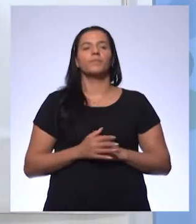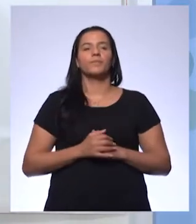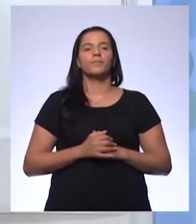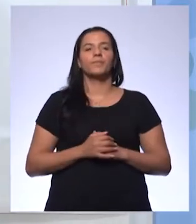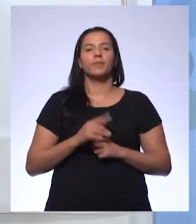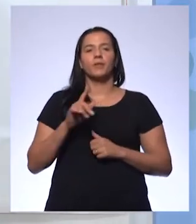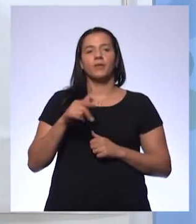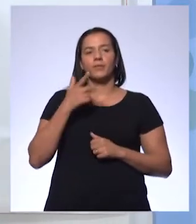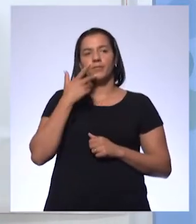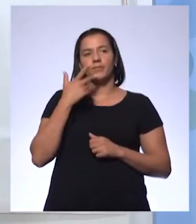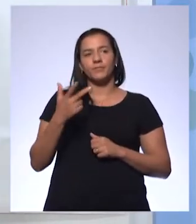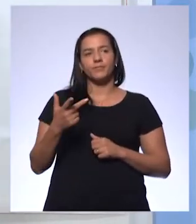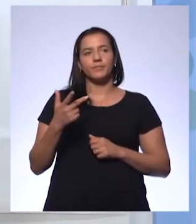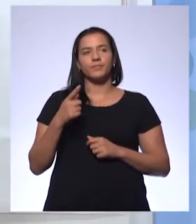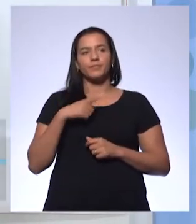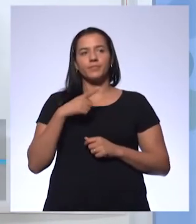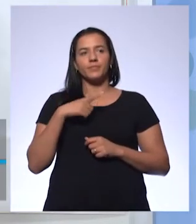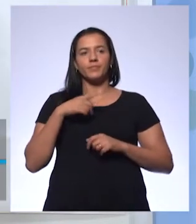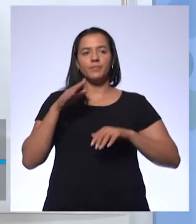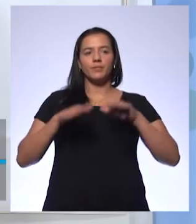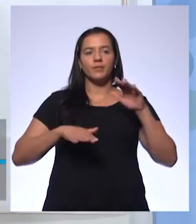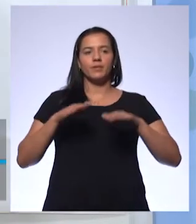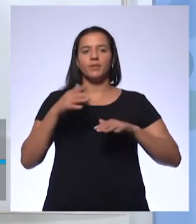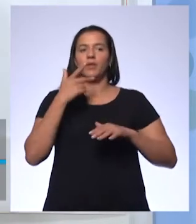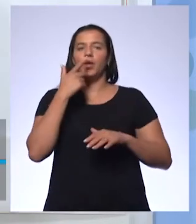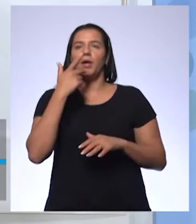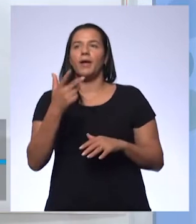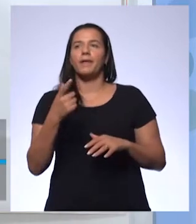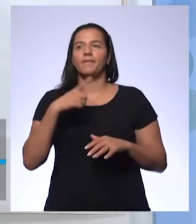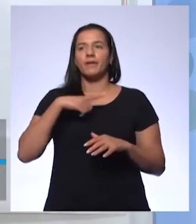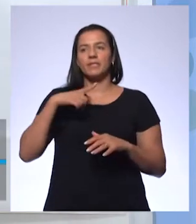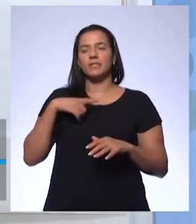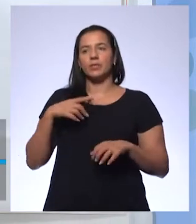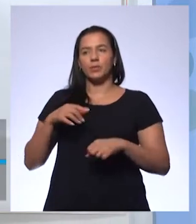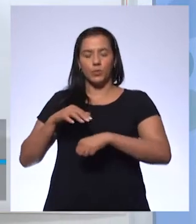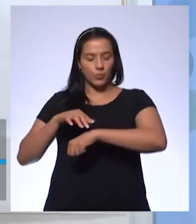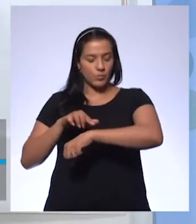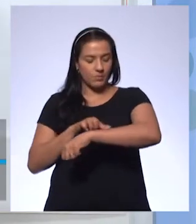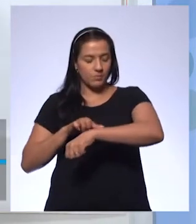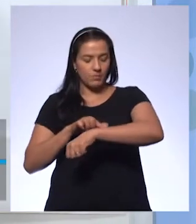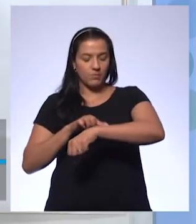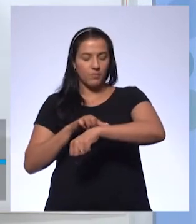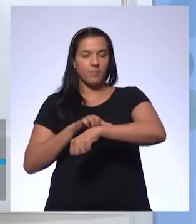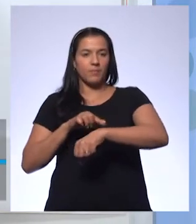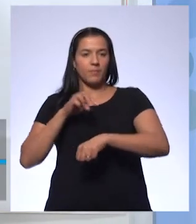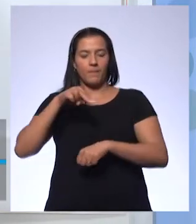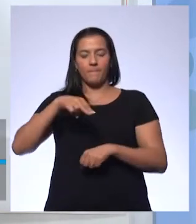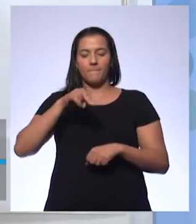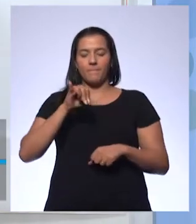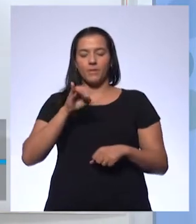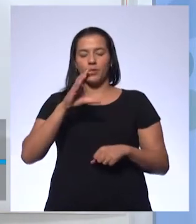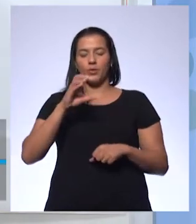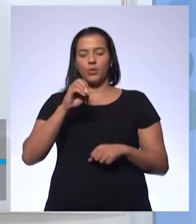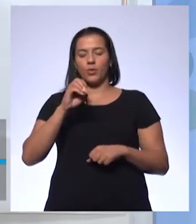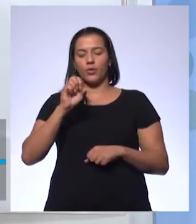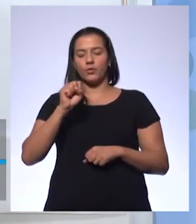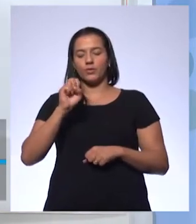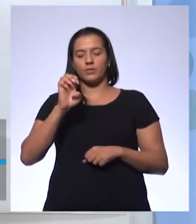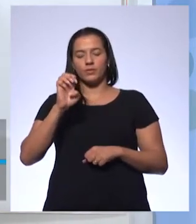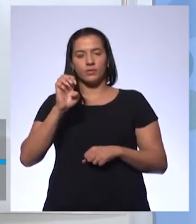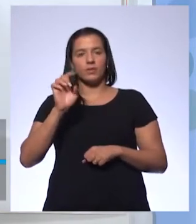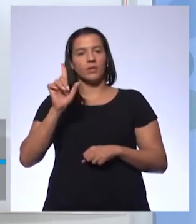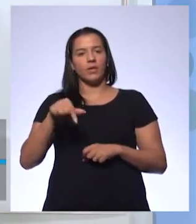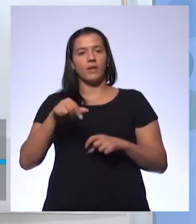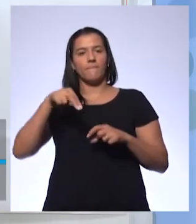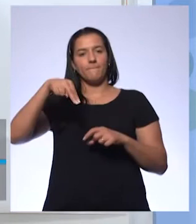falei, normalmente quando você fala assim, eu estou com uma micose. Gente, micos em grego é fungo, e ose é